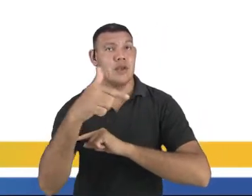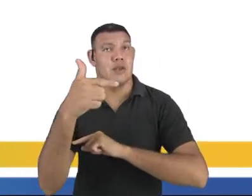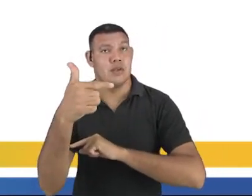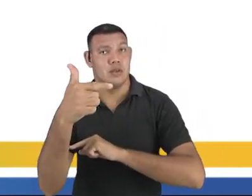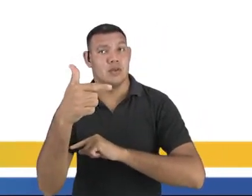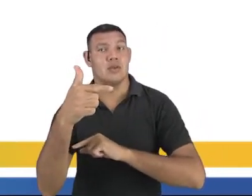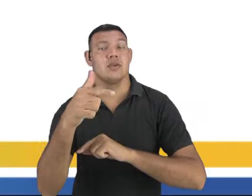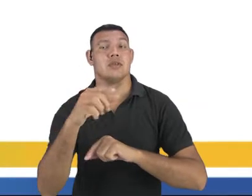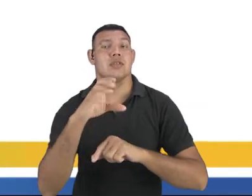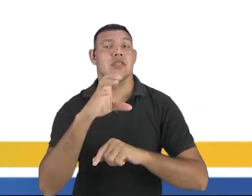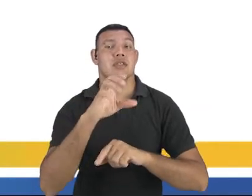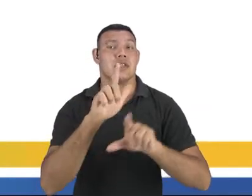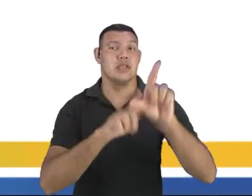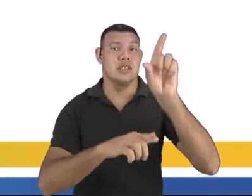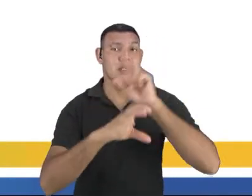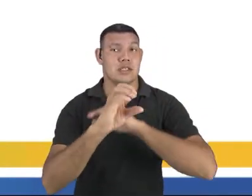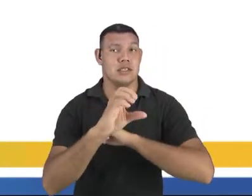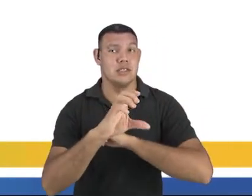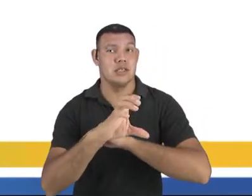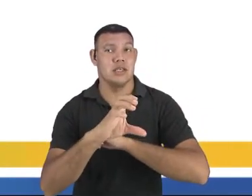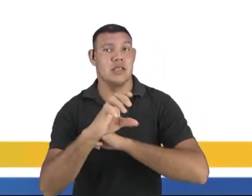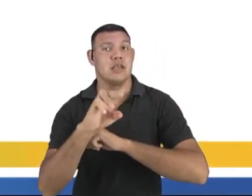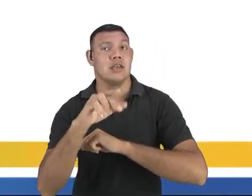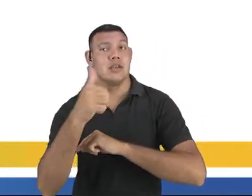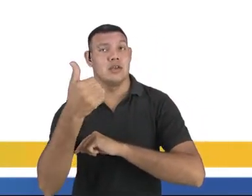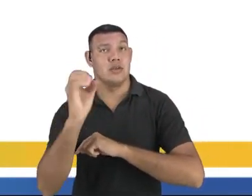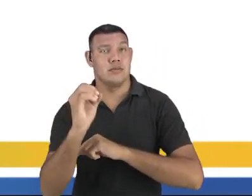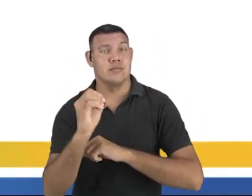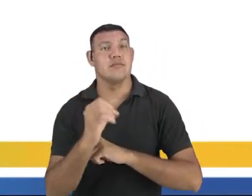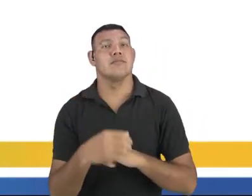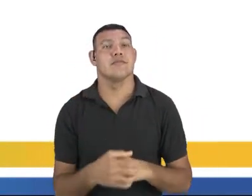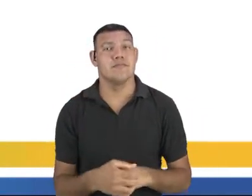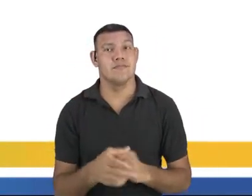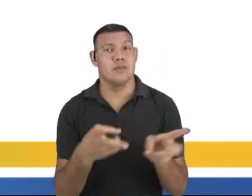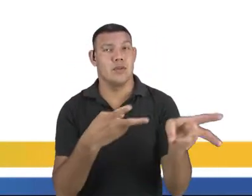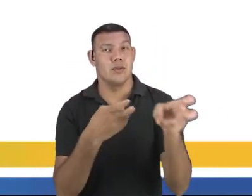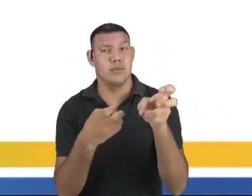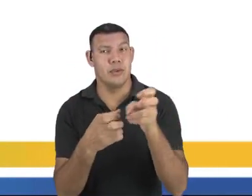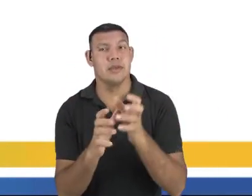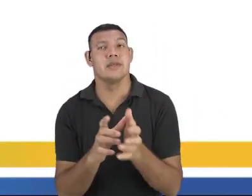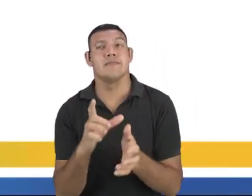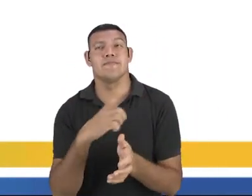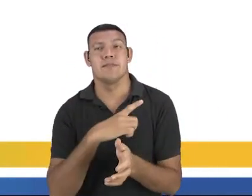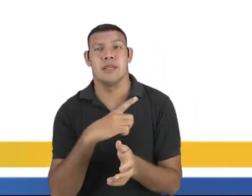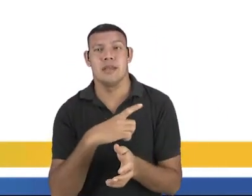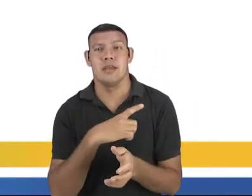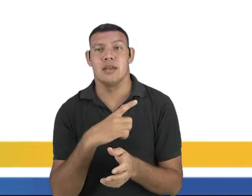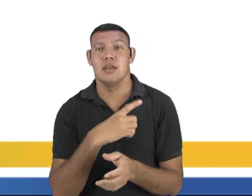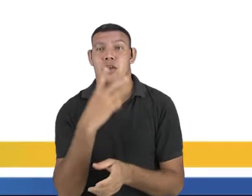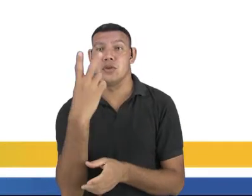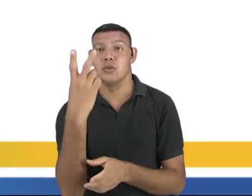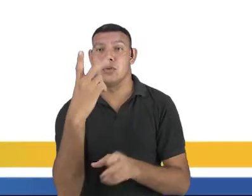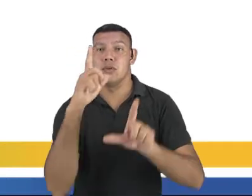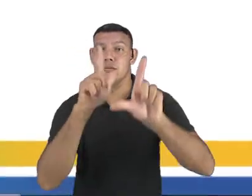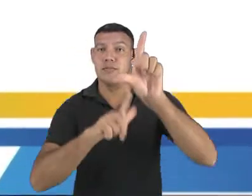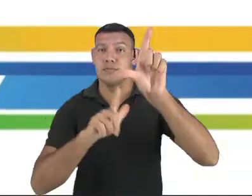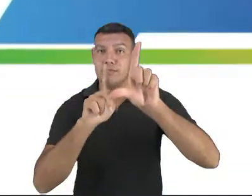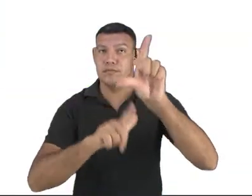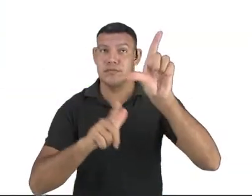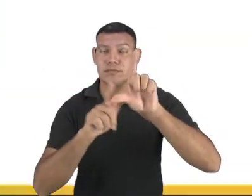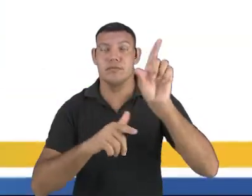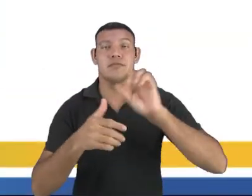goddess percebo que todos eles possuem no caso duas letras quando eu falo duas letras eu estou falando que eu tenho